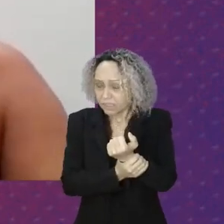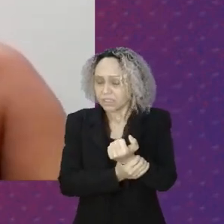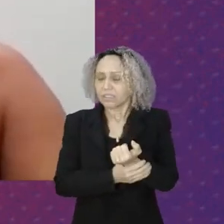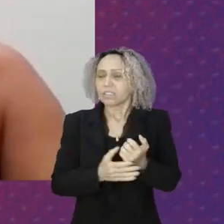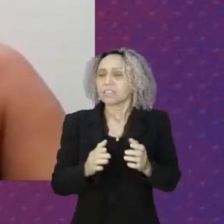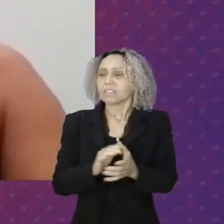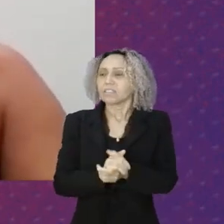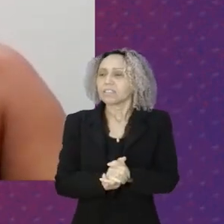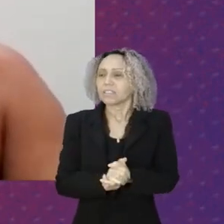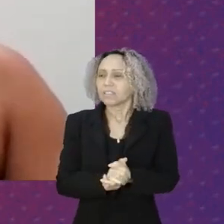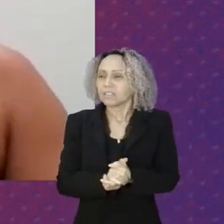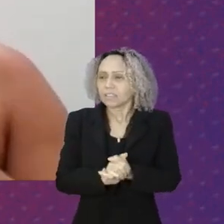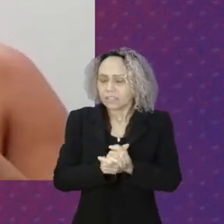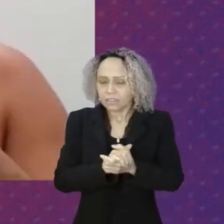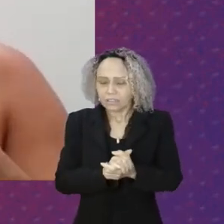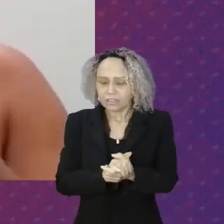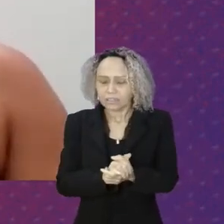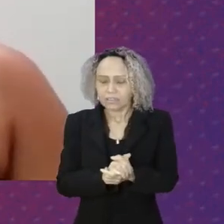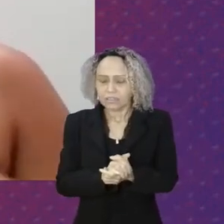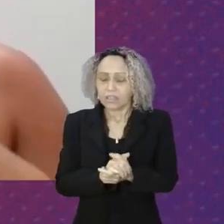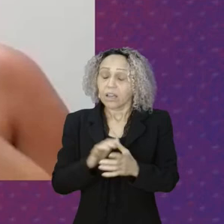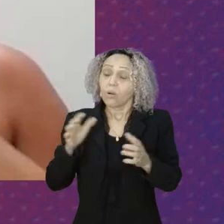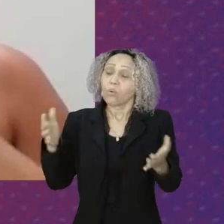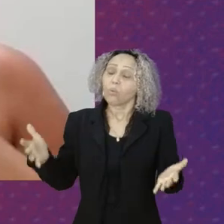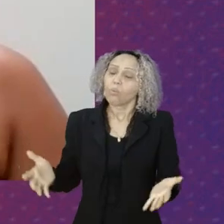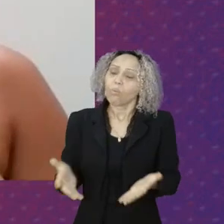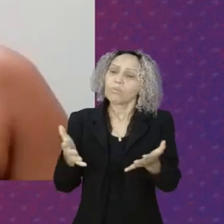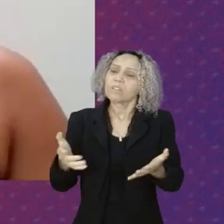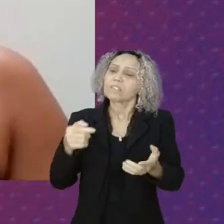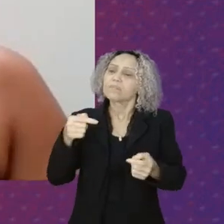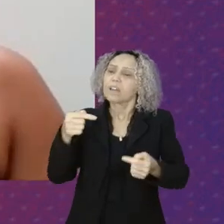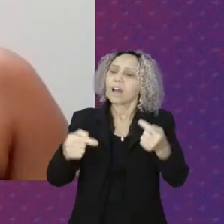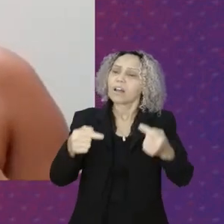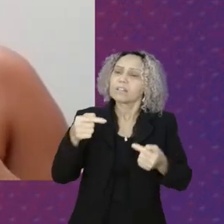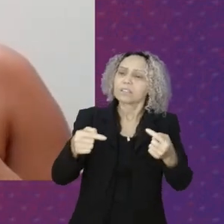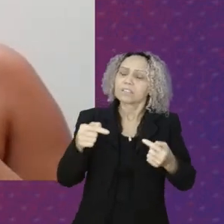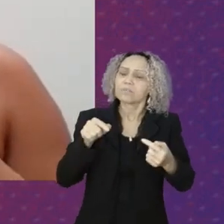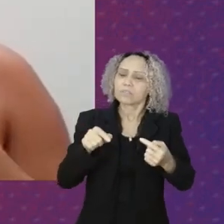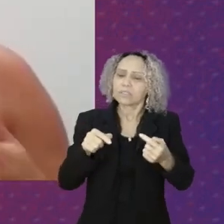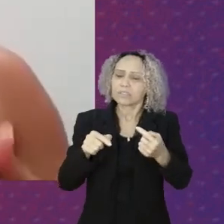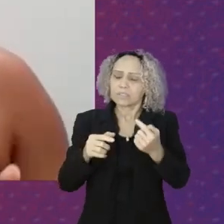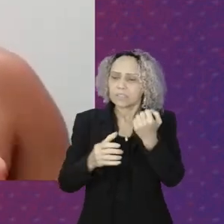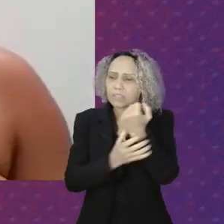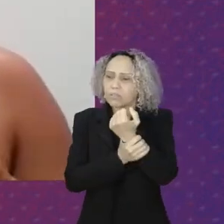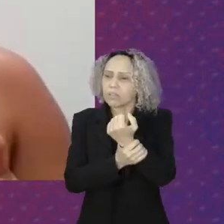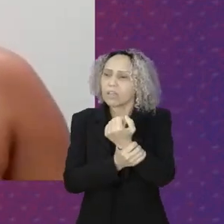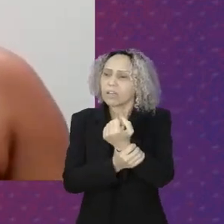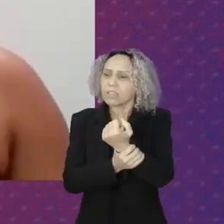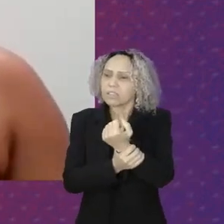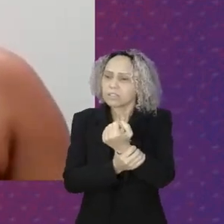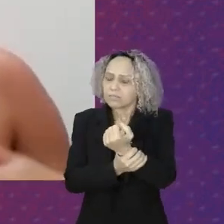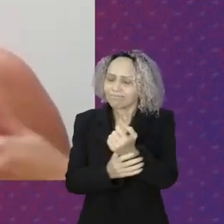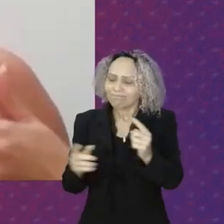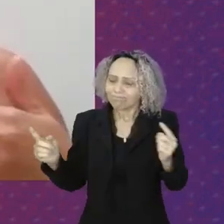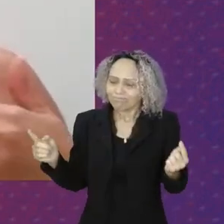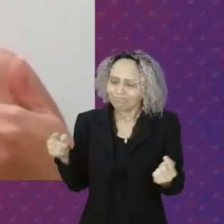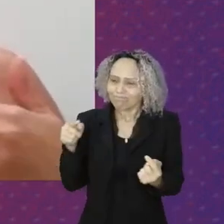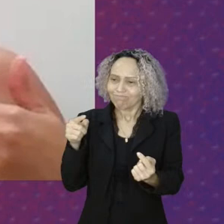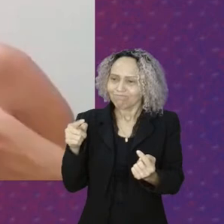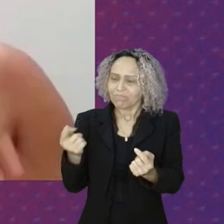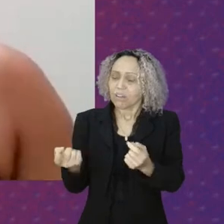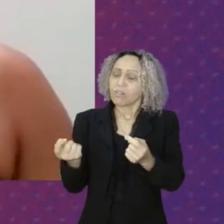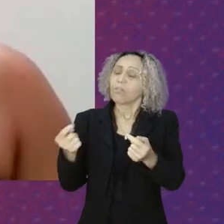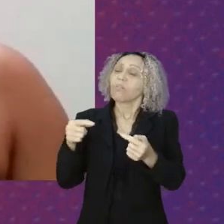Civil, e o incentivo a uma política de segurança voltada para a prevenção e voltada para